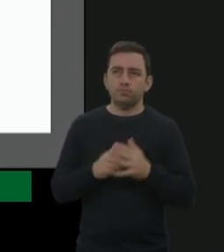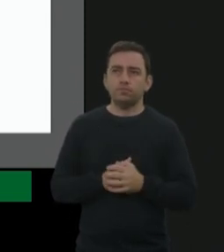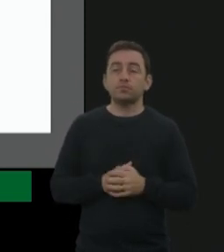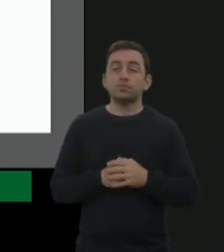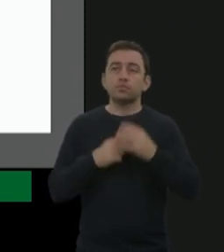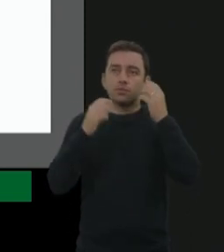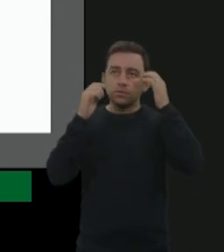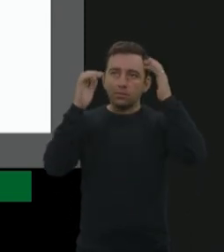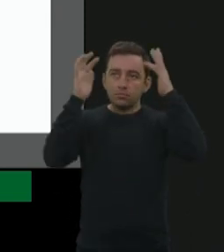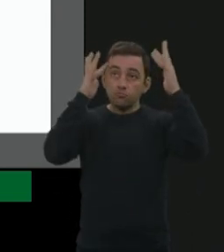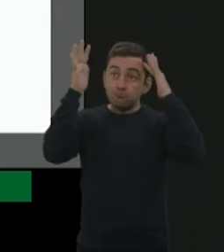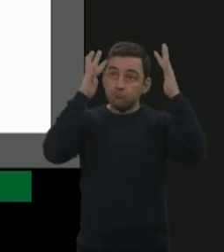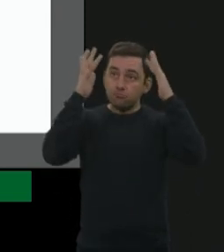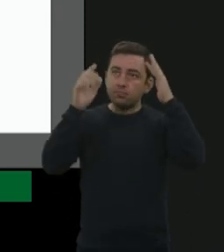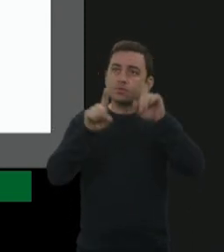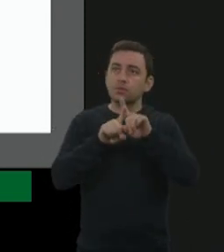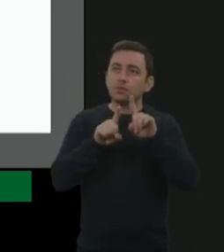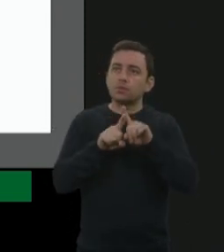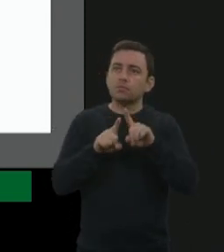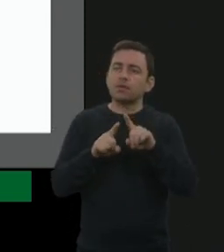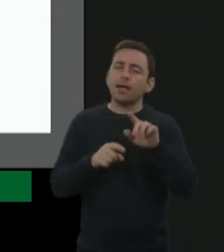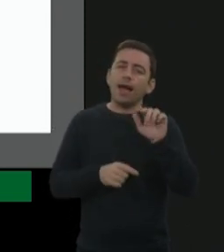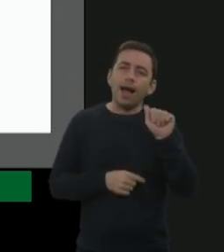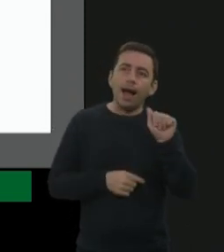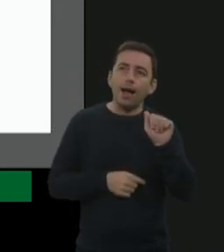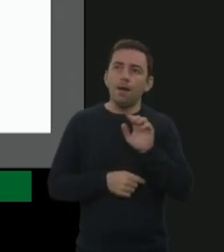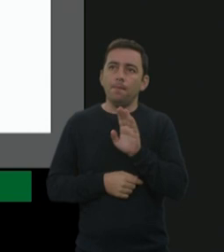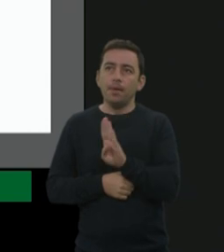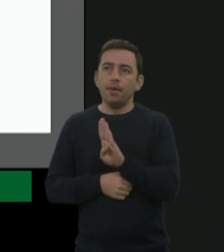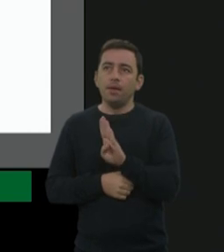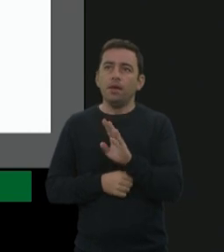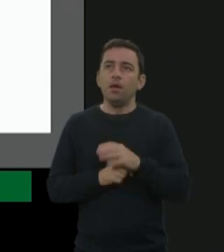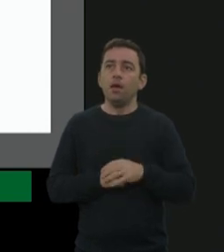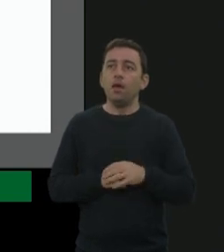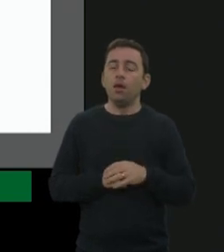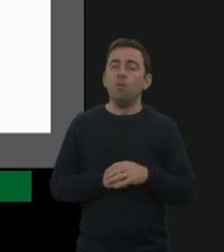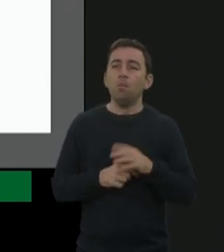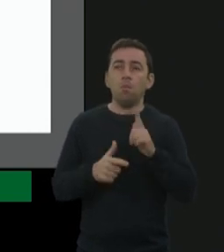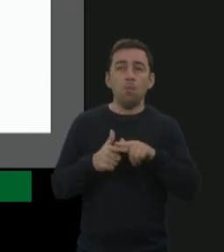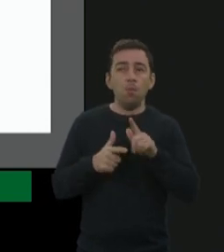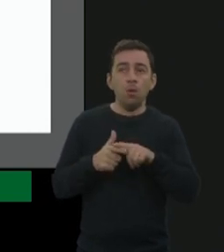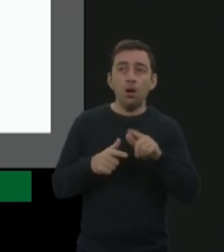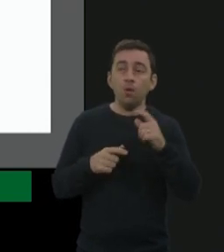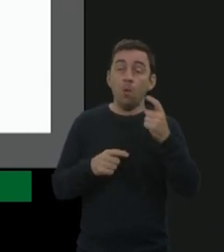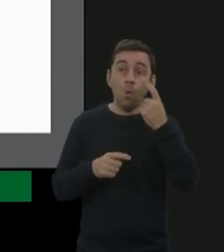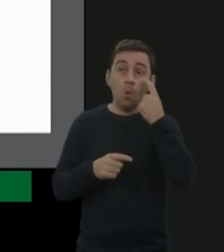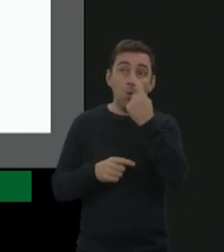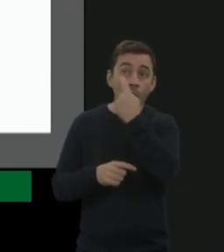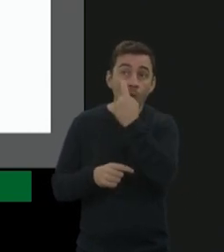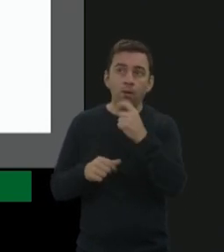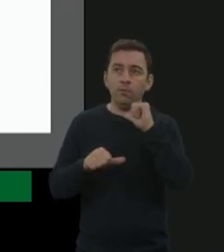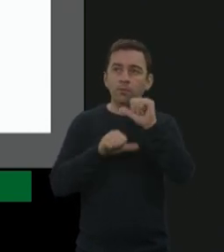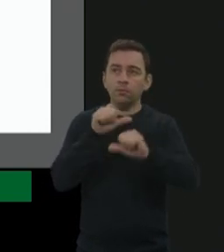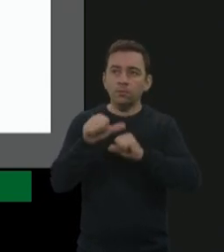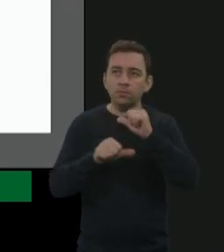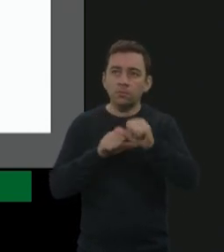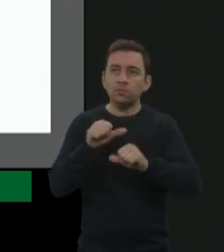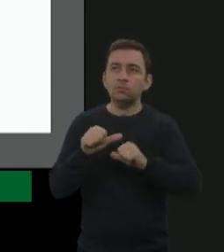Neurológico, naqueles pacientes que têm aquela forma AB ou a forma A, né? Acometimento neurológico, no olho, alteração na